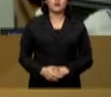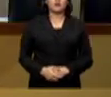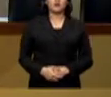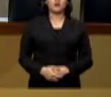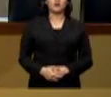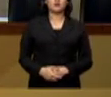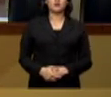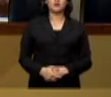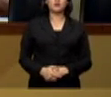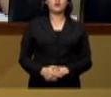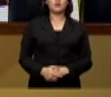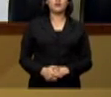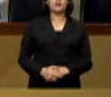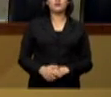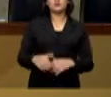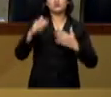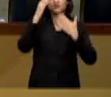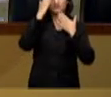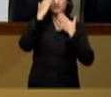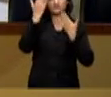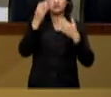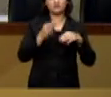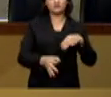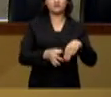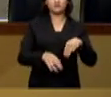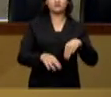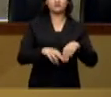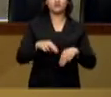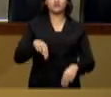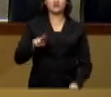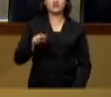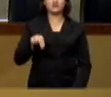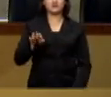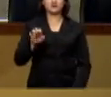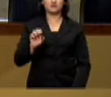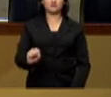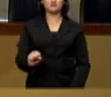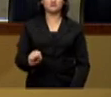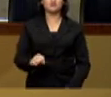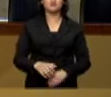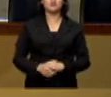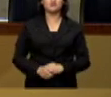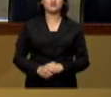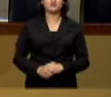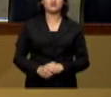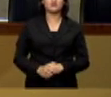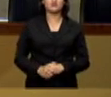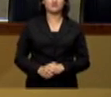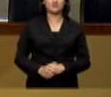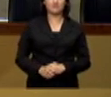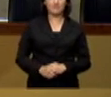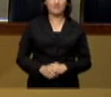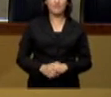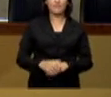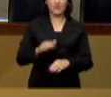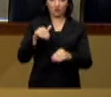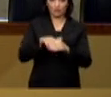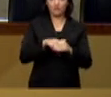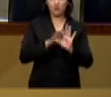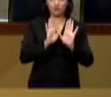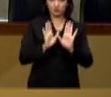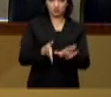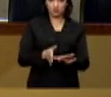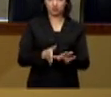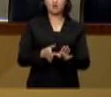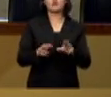Muito obrigado, ministro Nunes Marques. As ações já foram, os votos foram proferidos